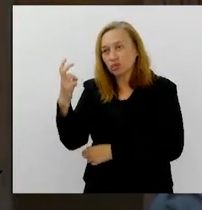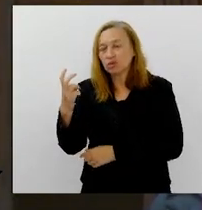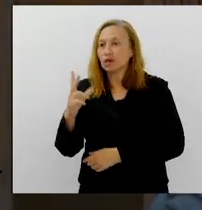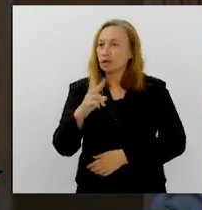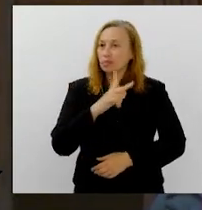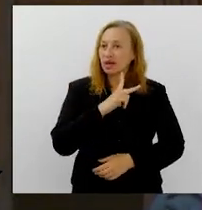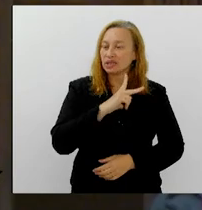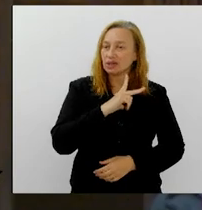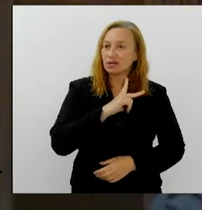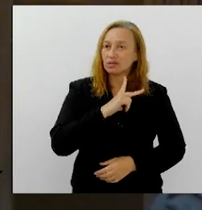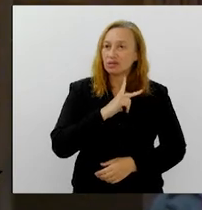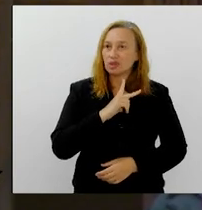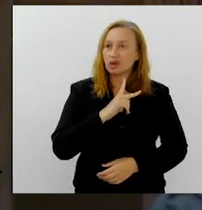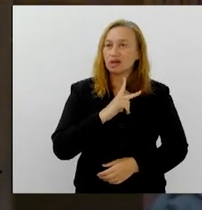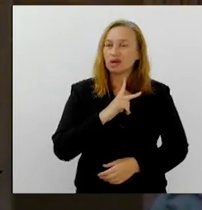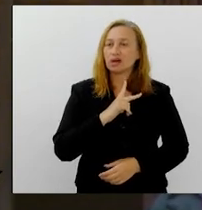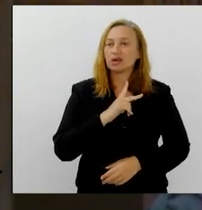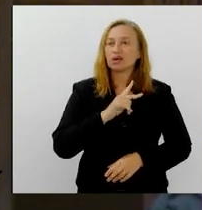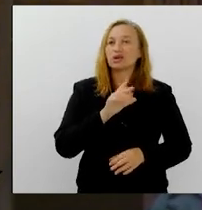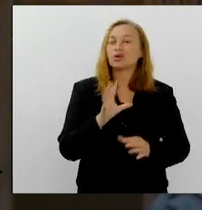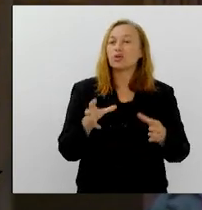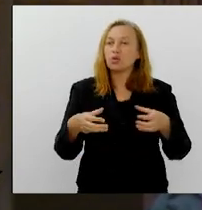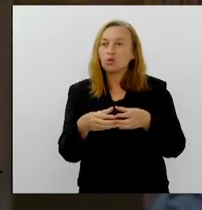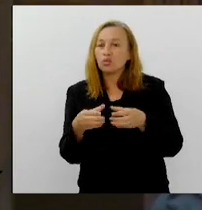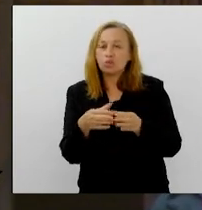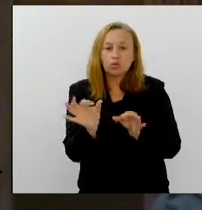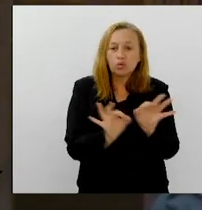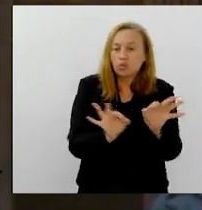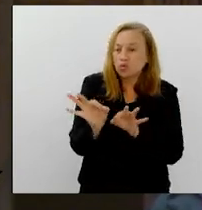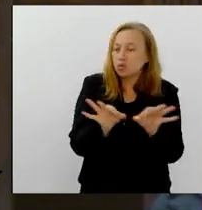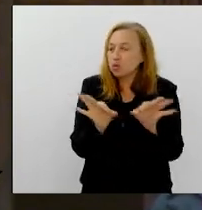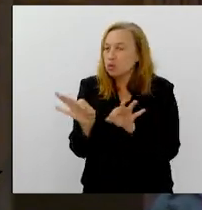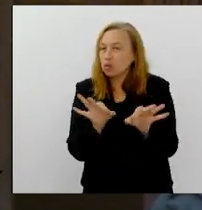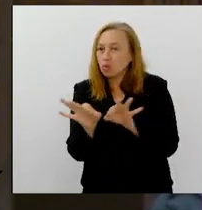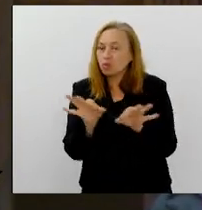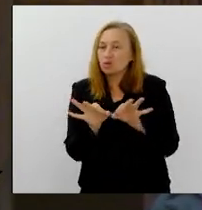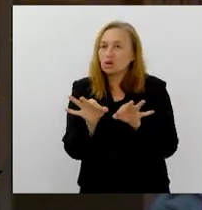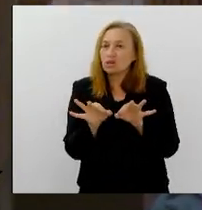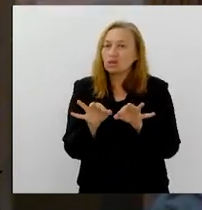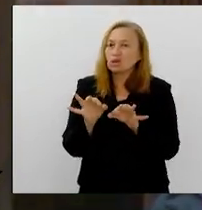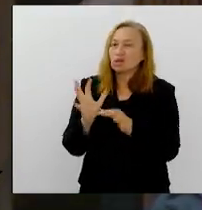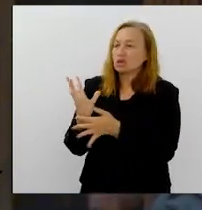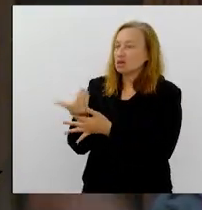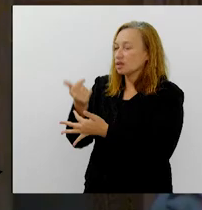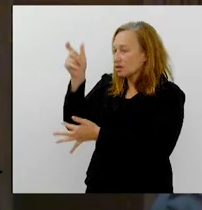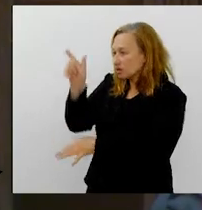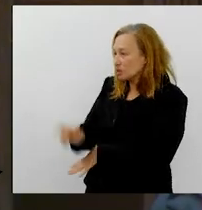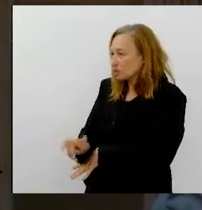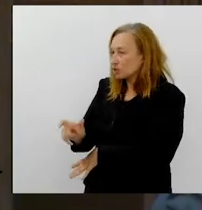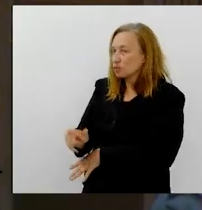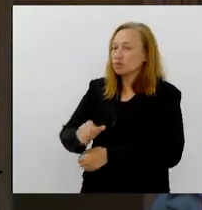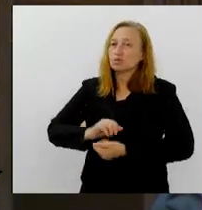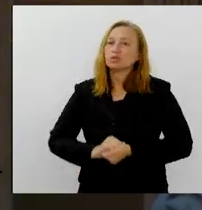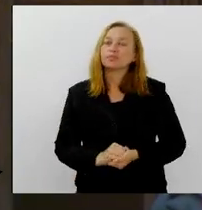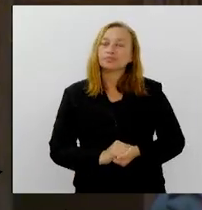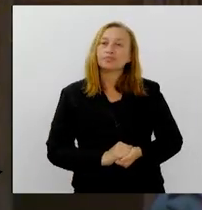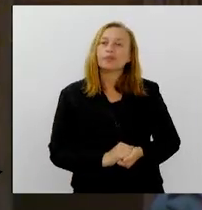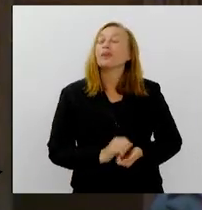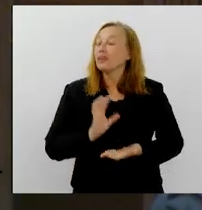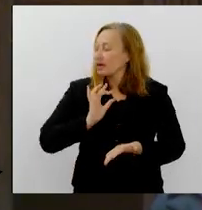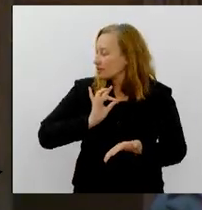mas sobretudo aqui organizados em comunidades e coletivos artísticos e culturais, que fazem